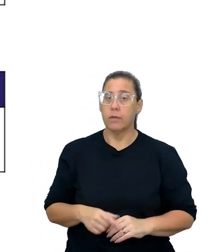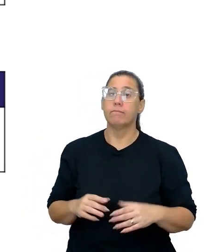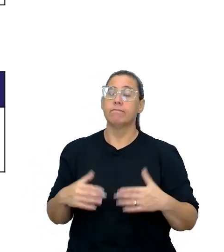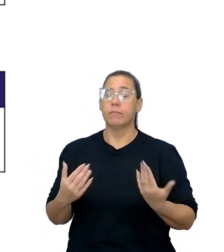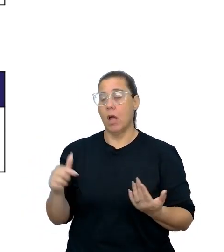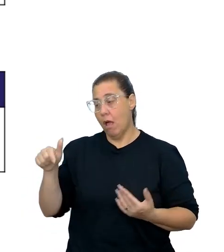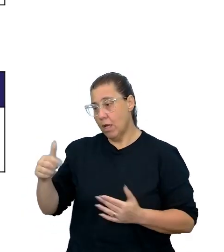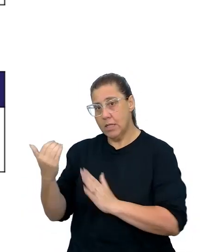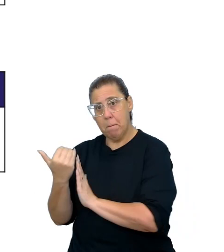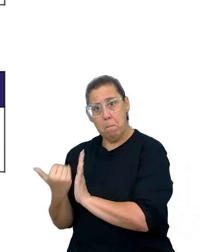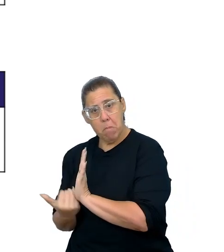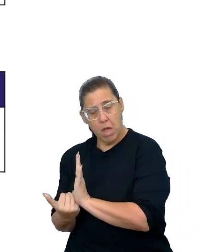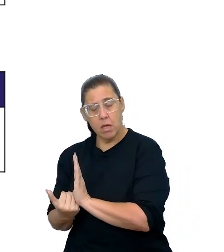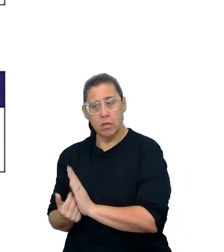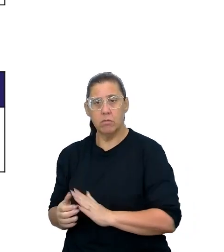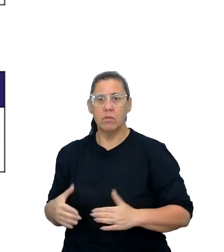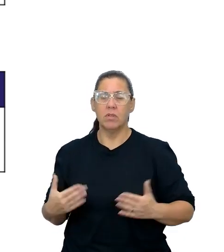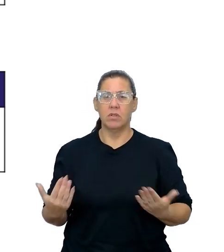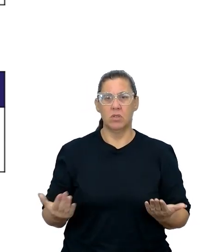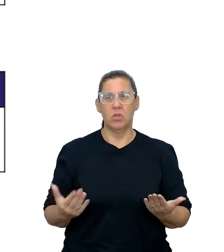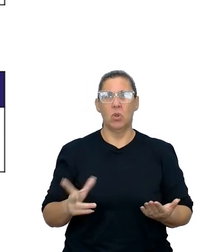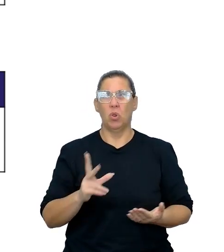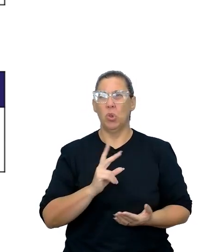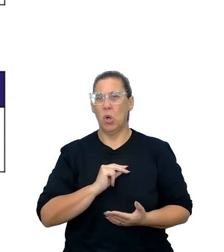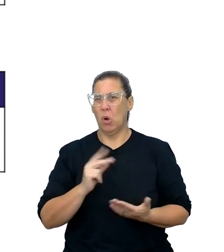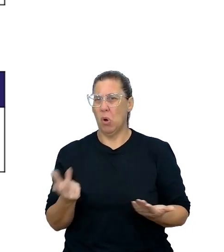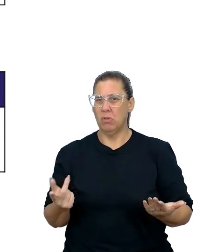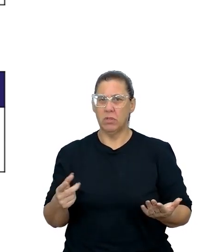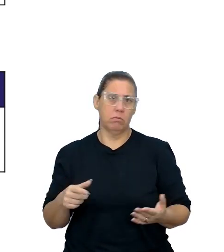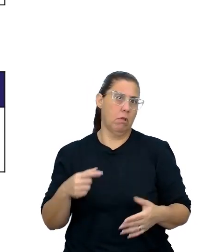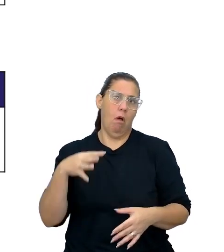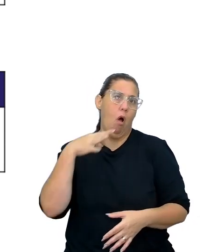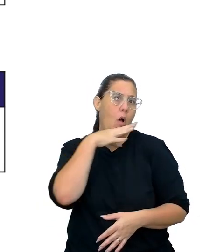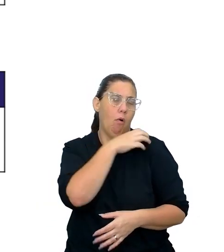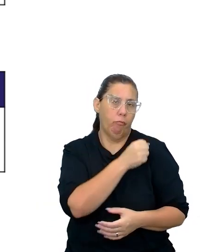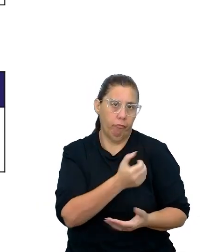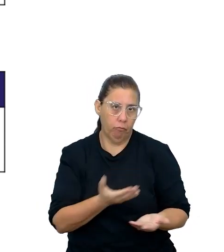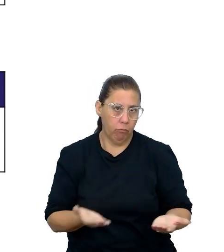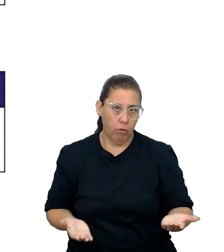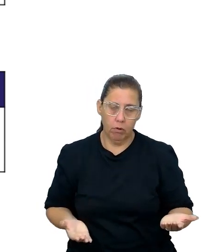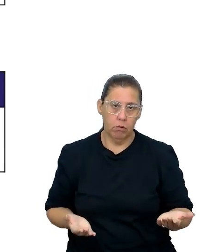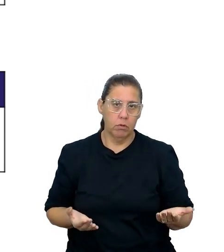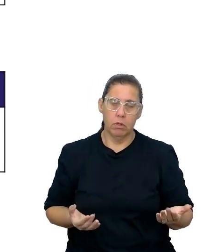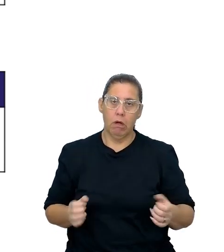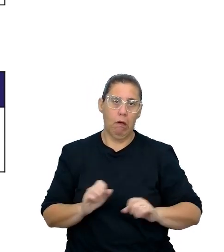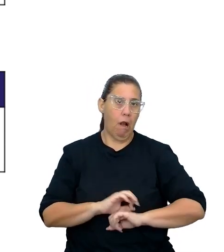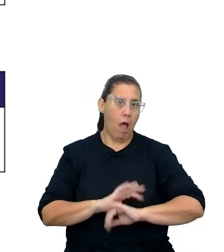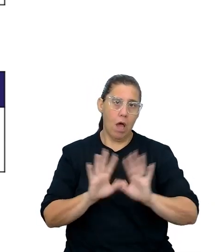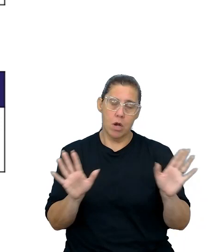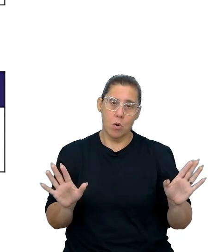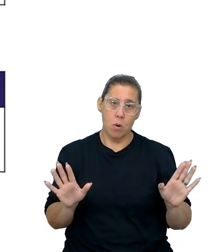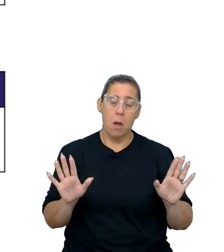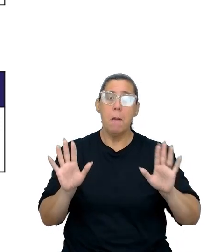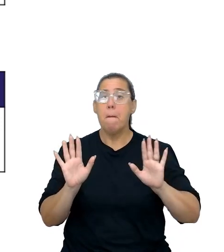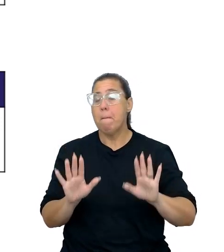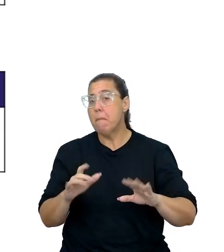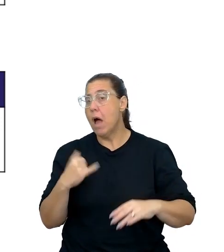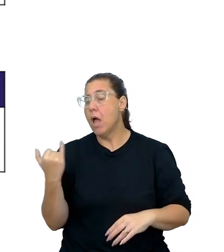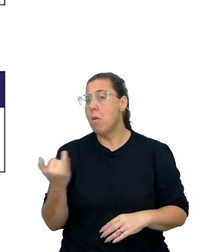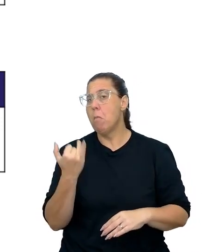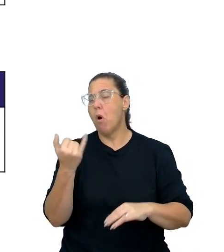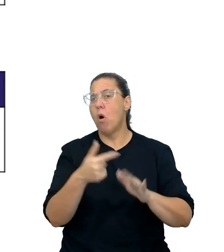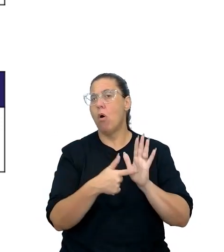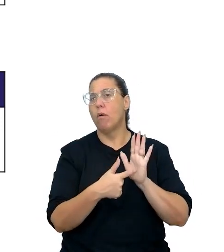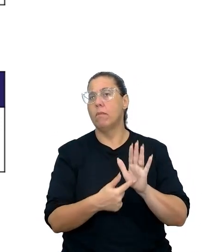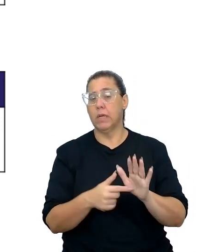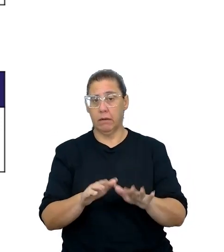dessa forma, vocês vão dizer, nossa, Nilce, o que você está falando é muito óbvio, né? É muito evidente, mas é importante